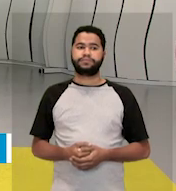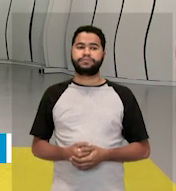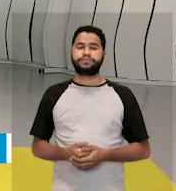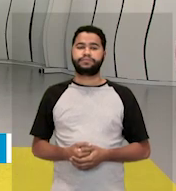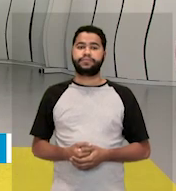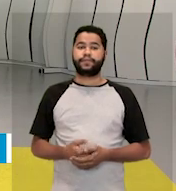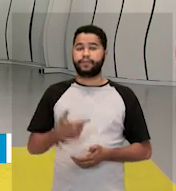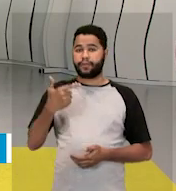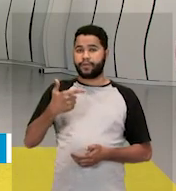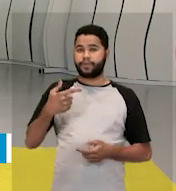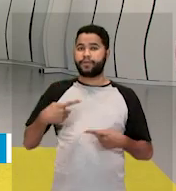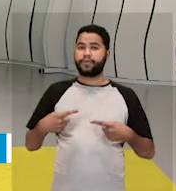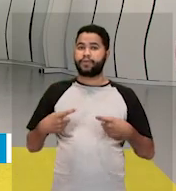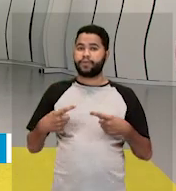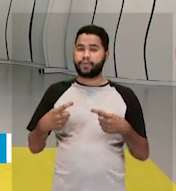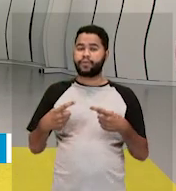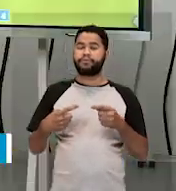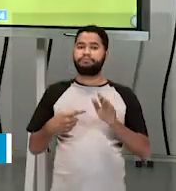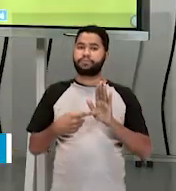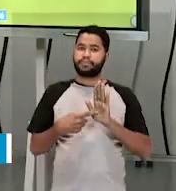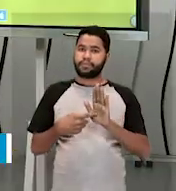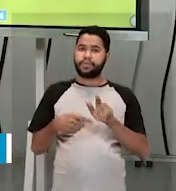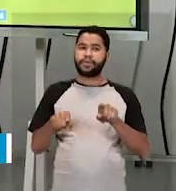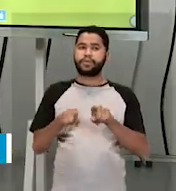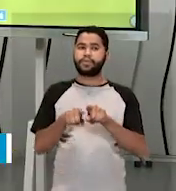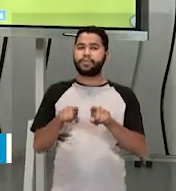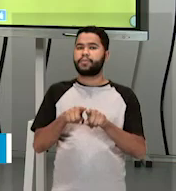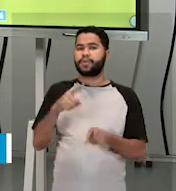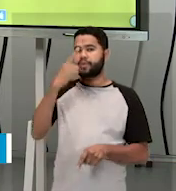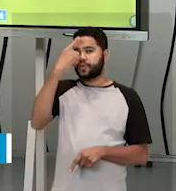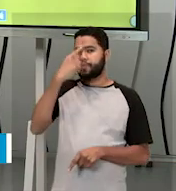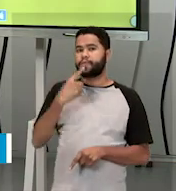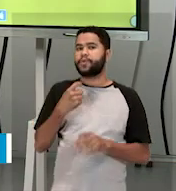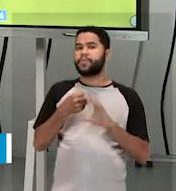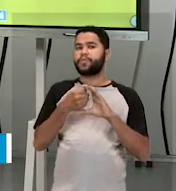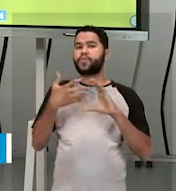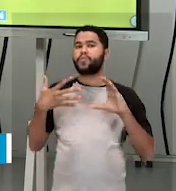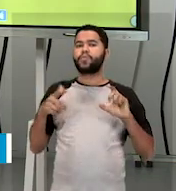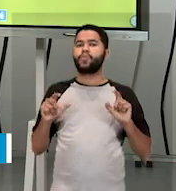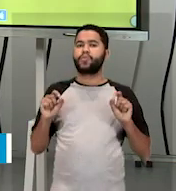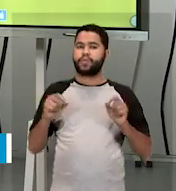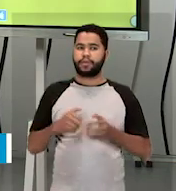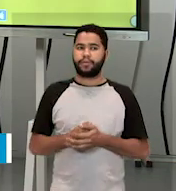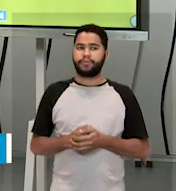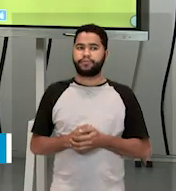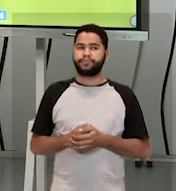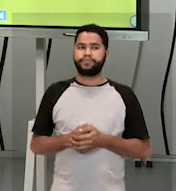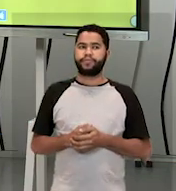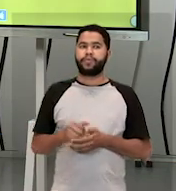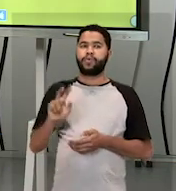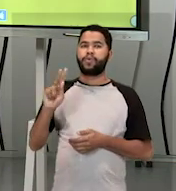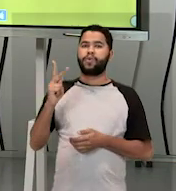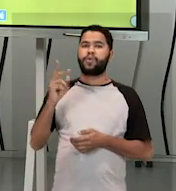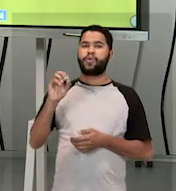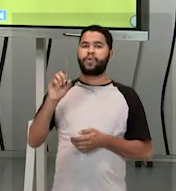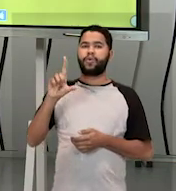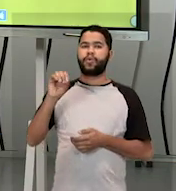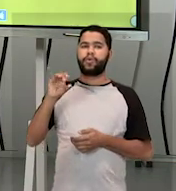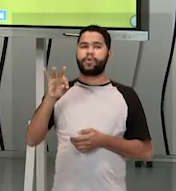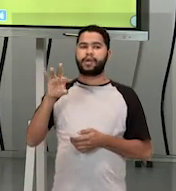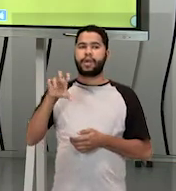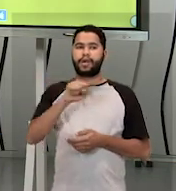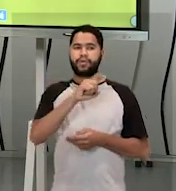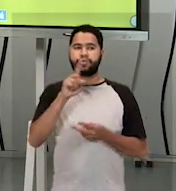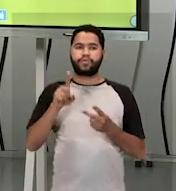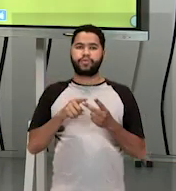Guerra também traz como perfil, característica, o Holocausto e bombardeios atômicos